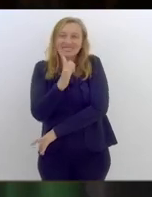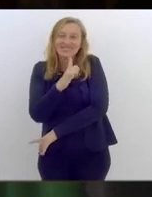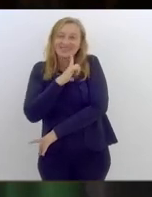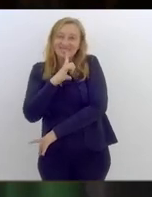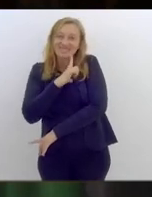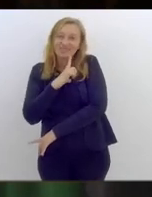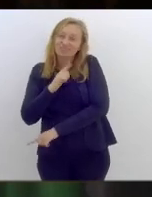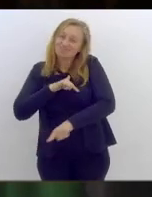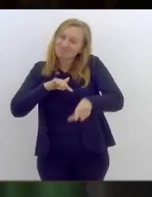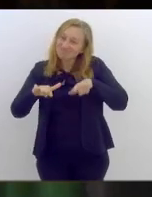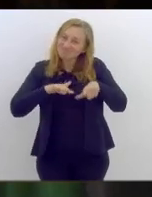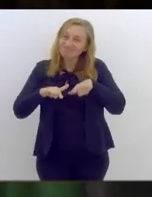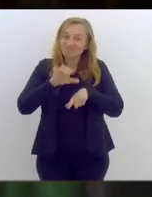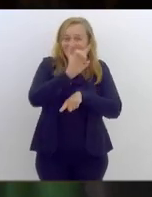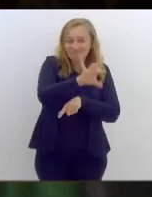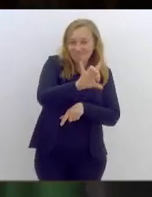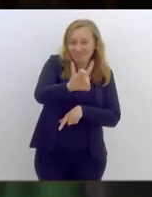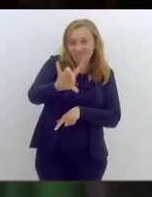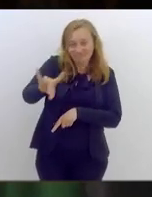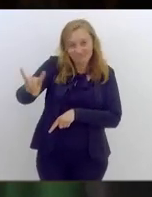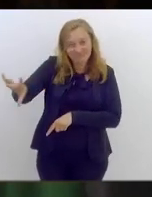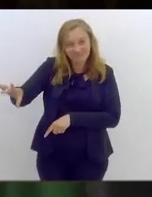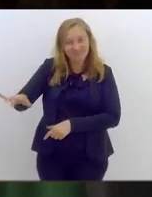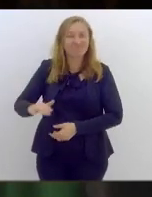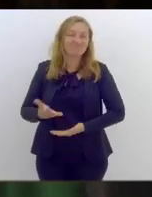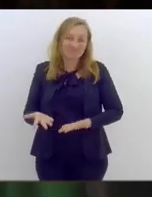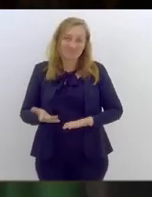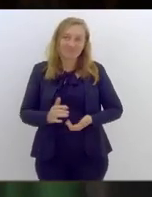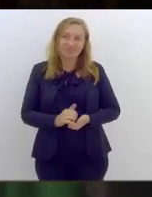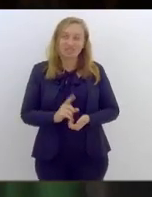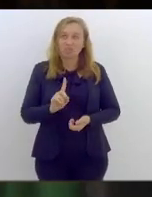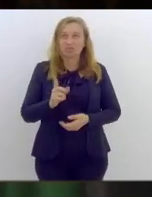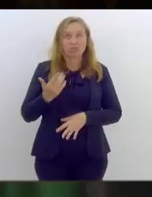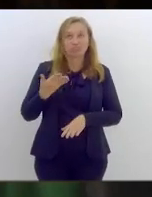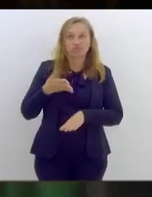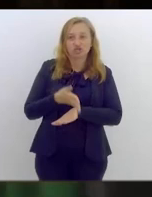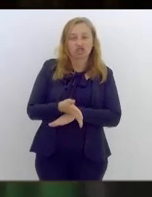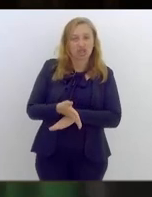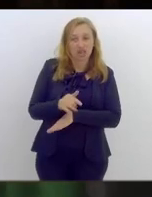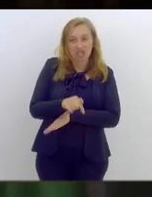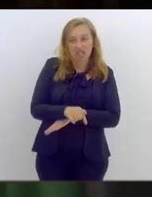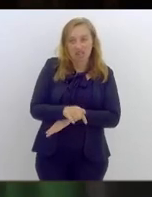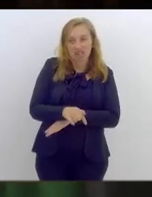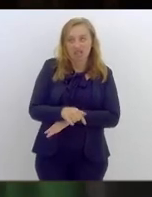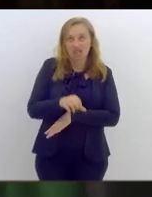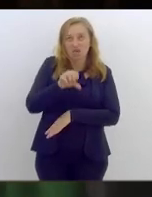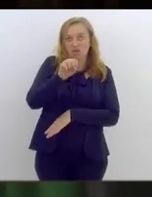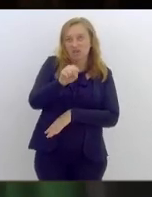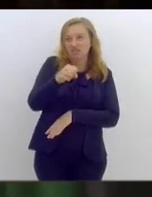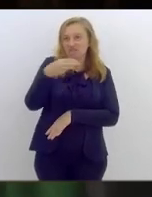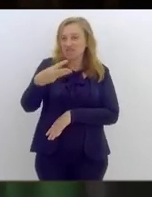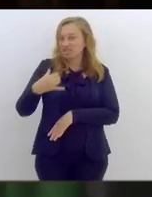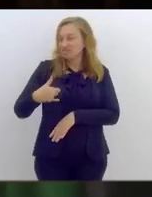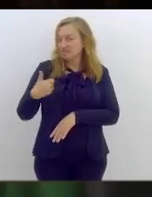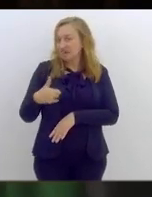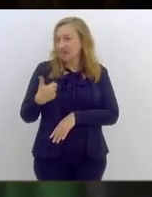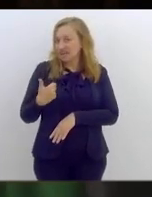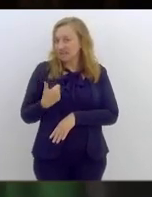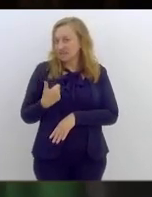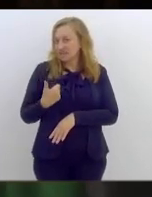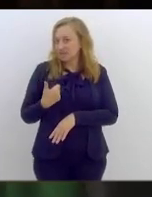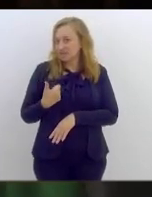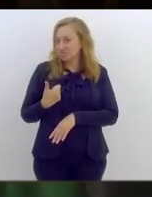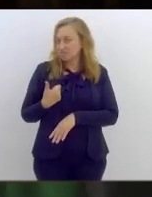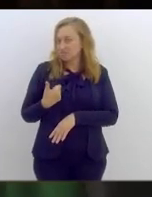missão, né? Cada um de nós. Eu não cheguei, por acaso, 83 anos, por